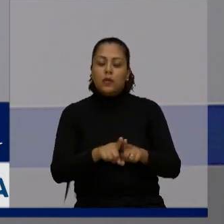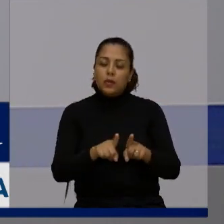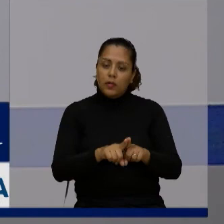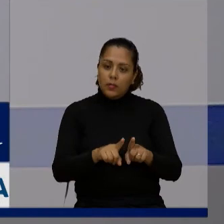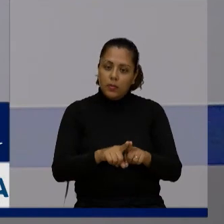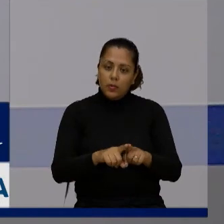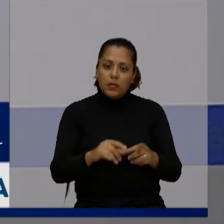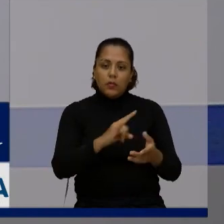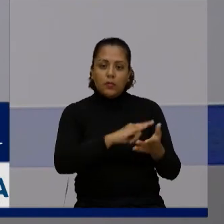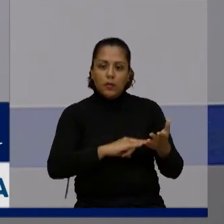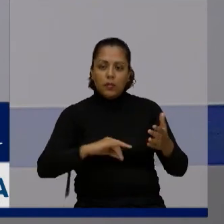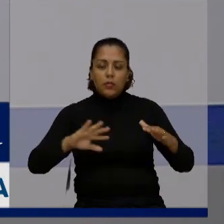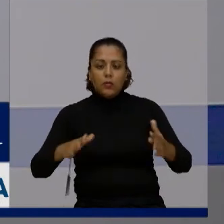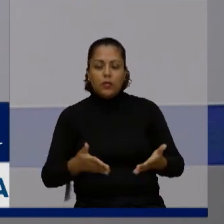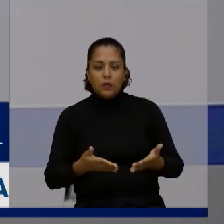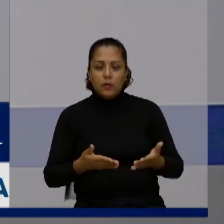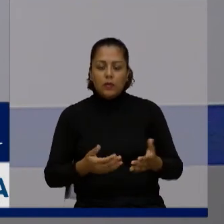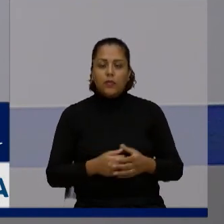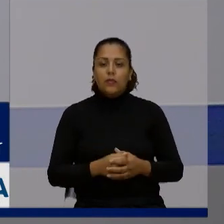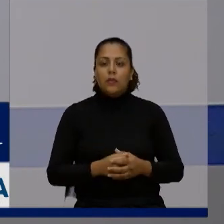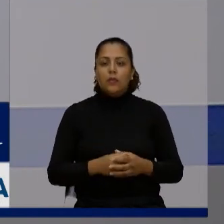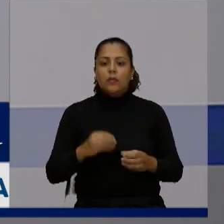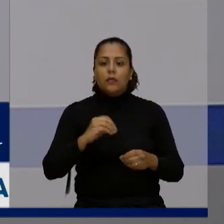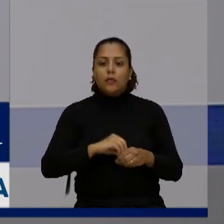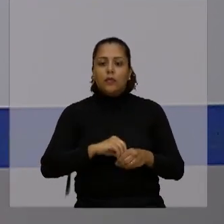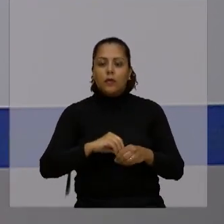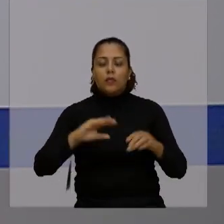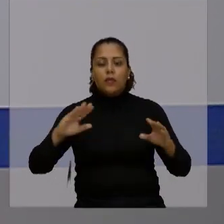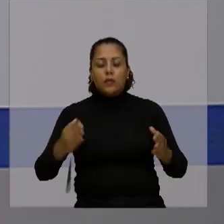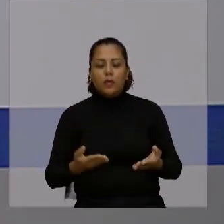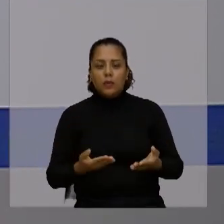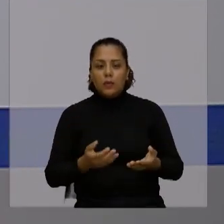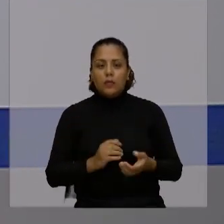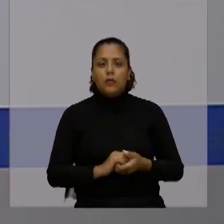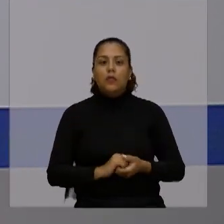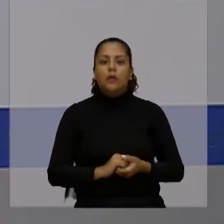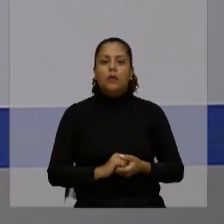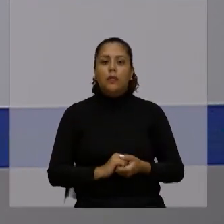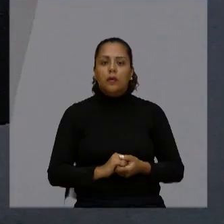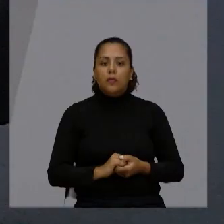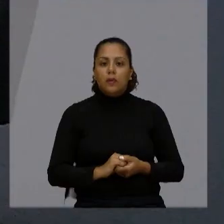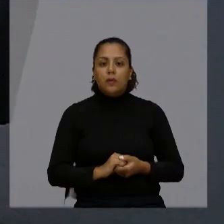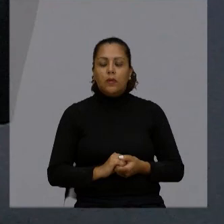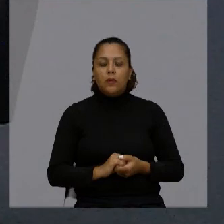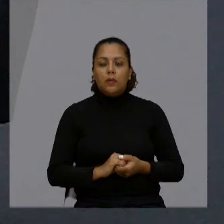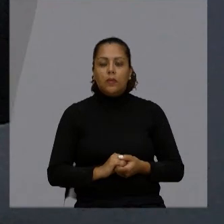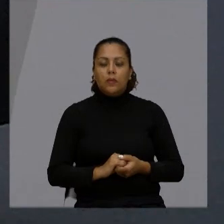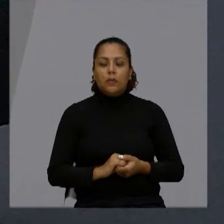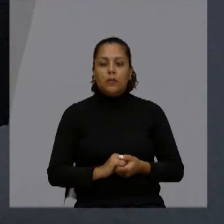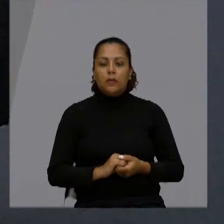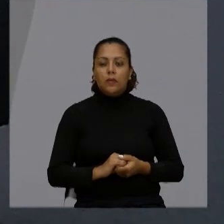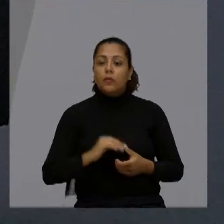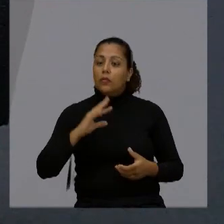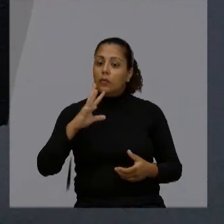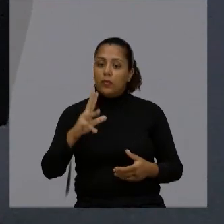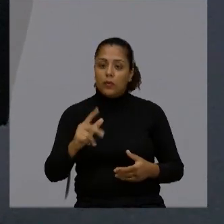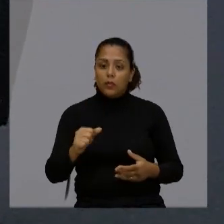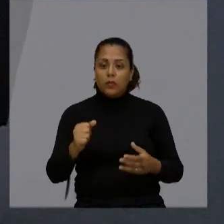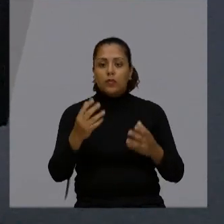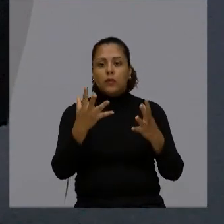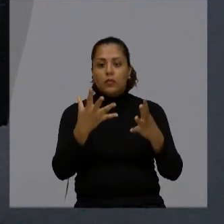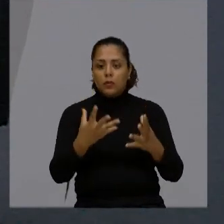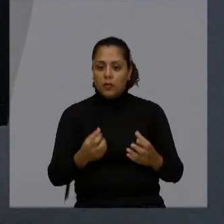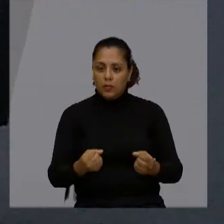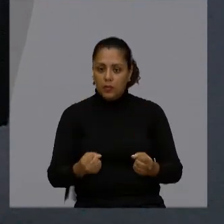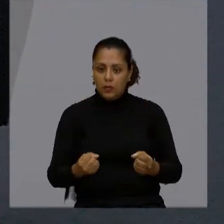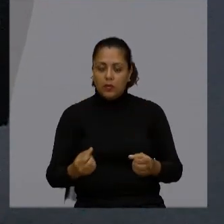nesta data. Vereadores favoráveis permaneçam como estão e os contrários se manifestem. Nenhum voto contrário, senhor presidente. Com